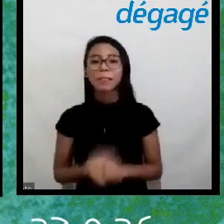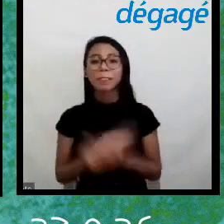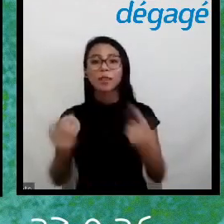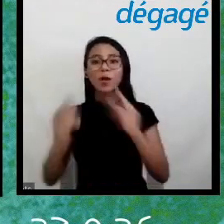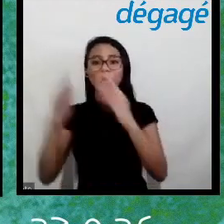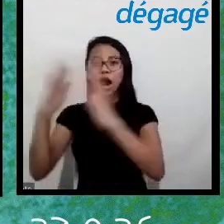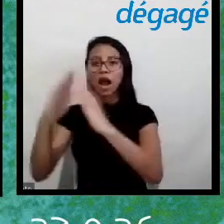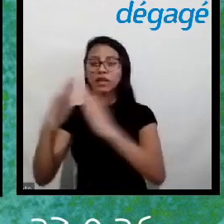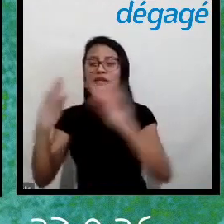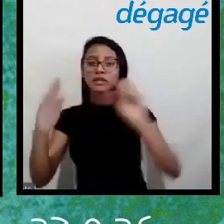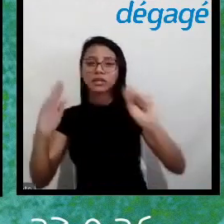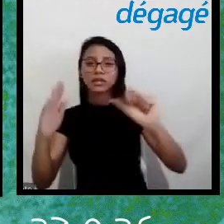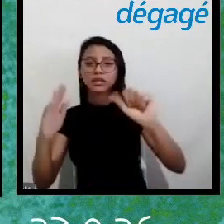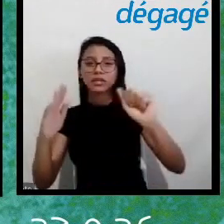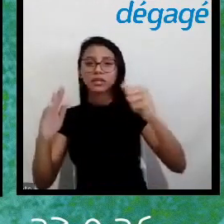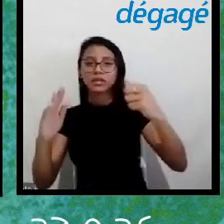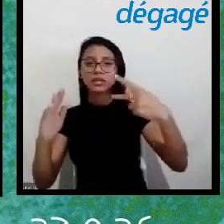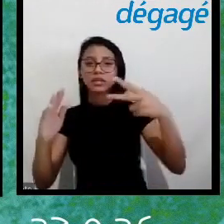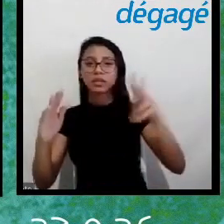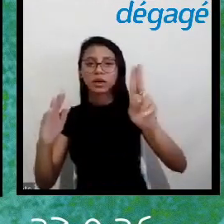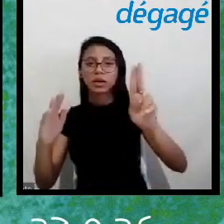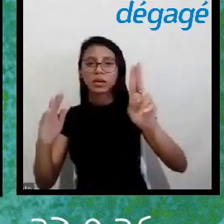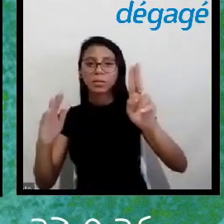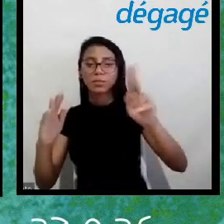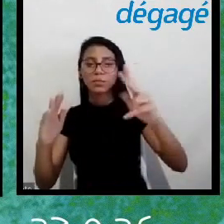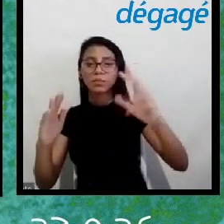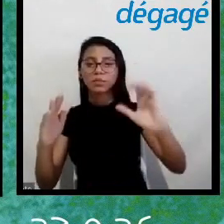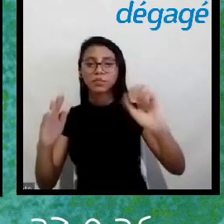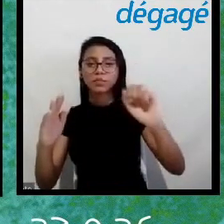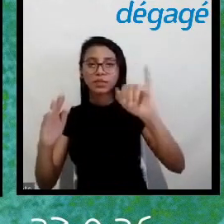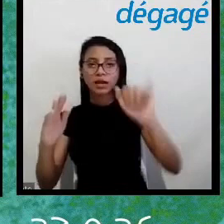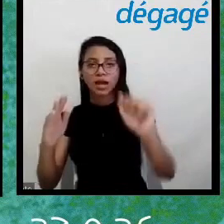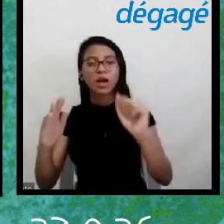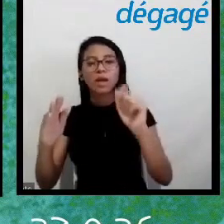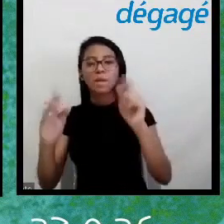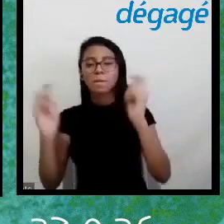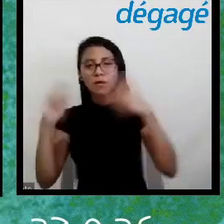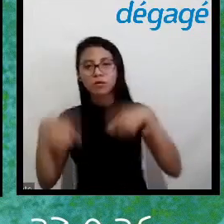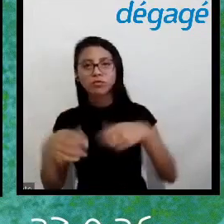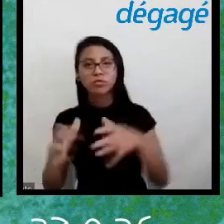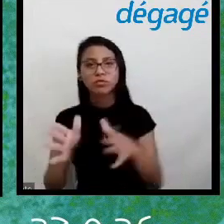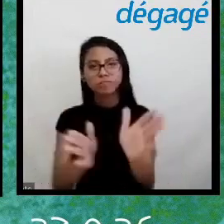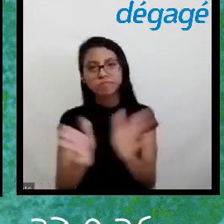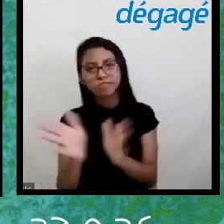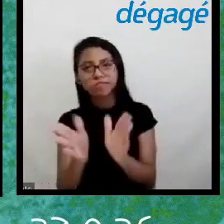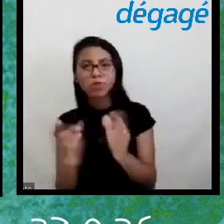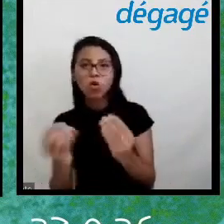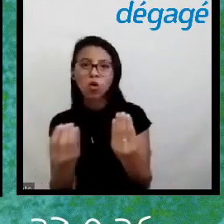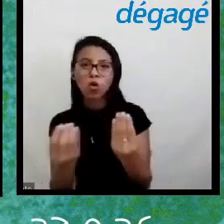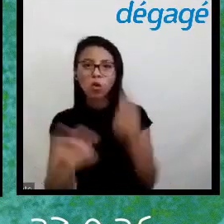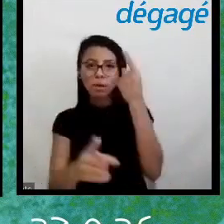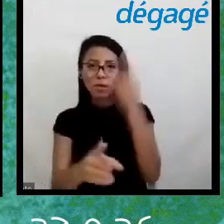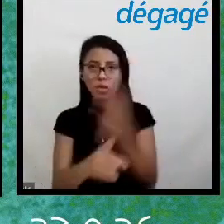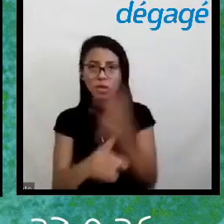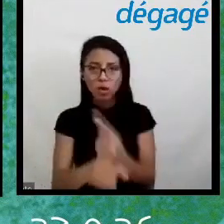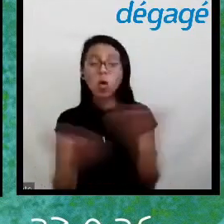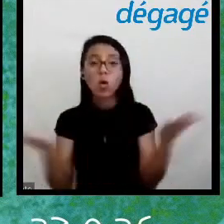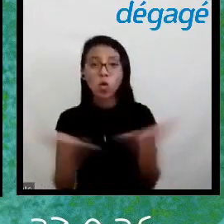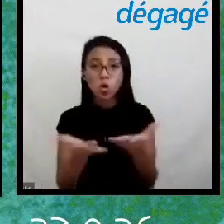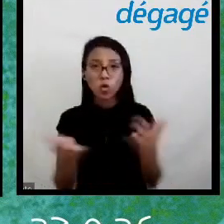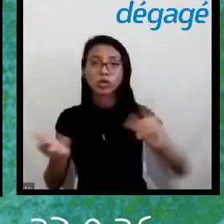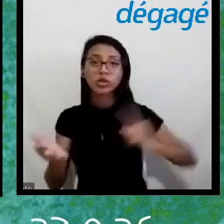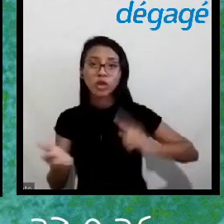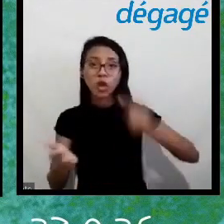gente a viabilizar esses encontros também. É, hoje a gente tem mais uma companheira com a gente, que é a Mariana